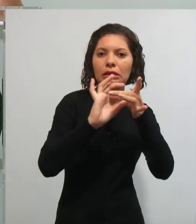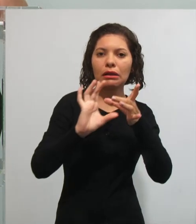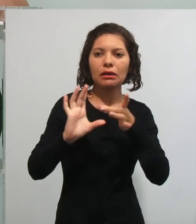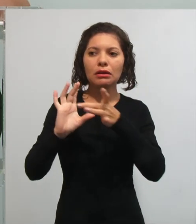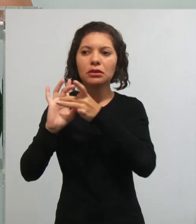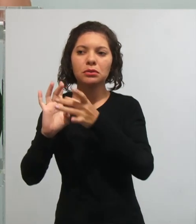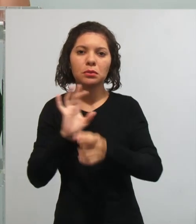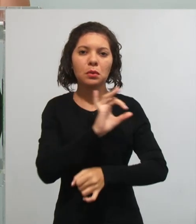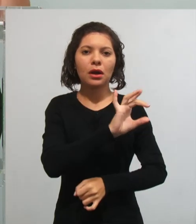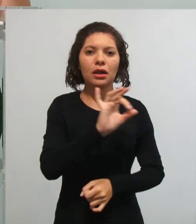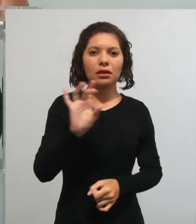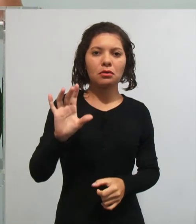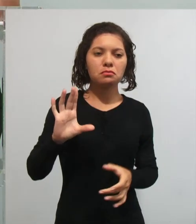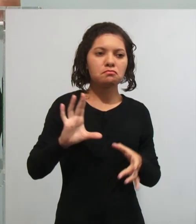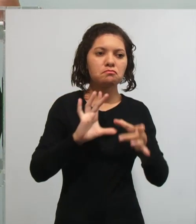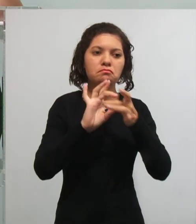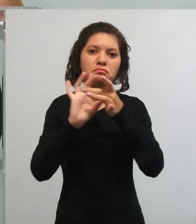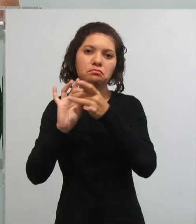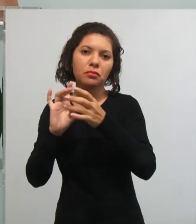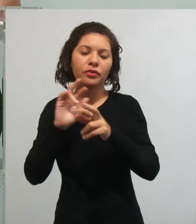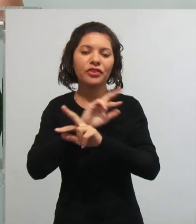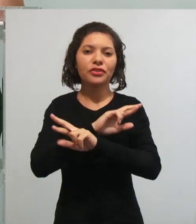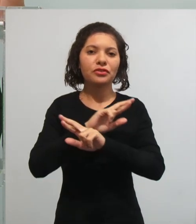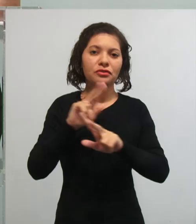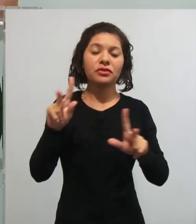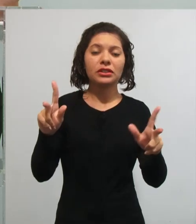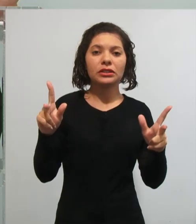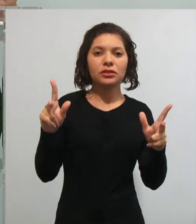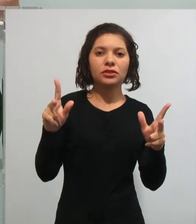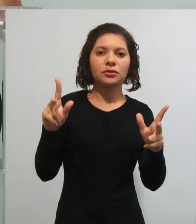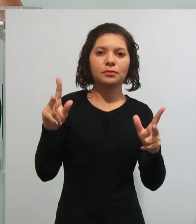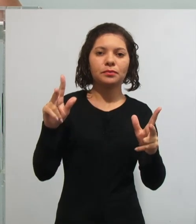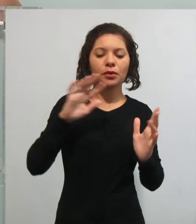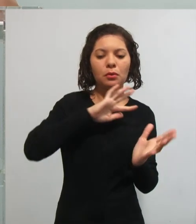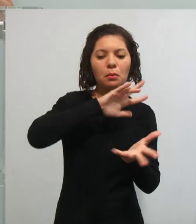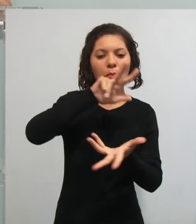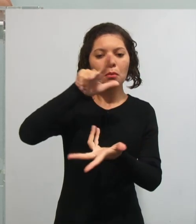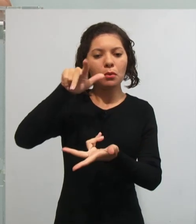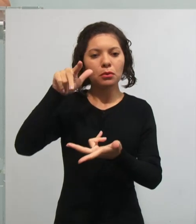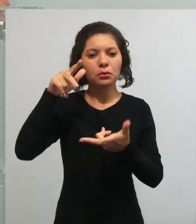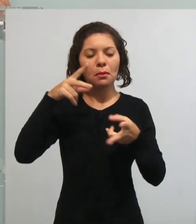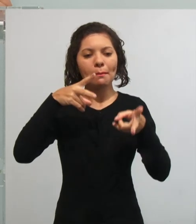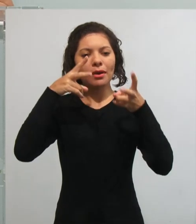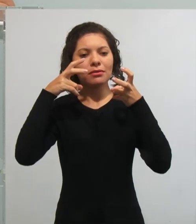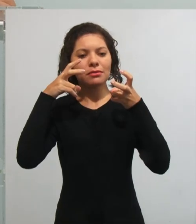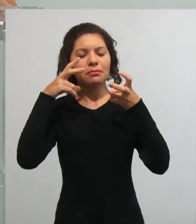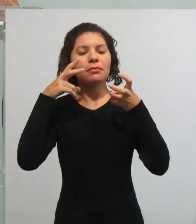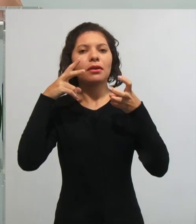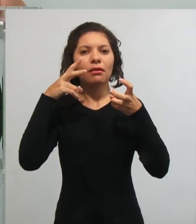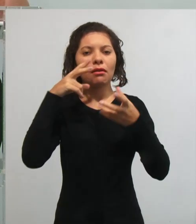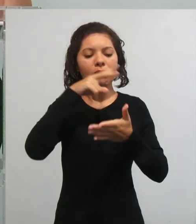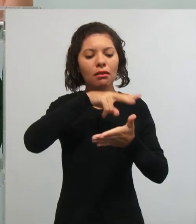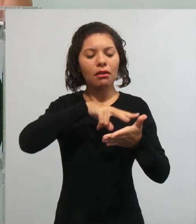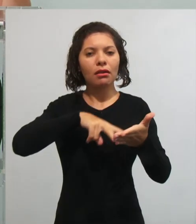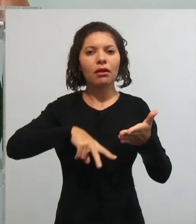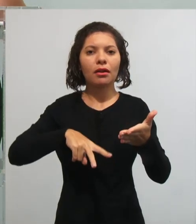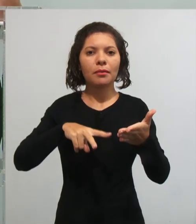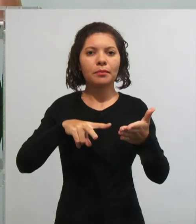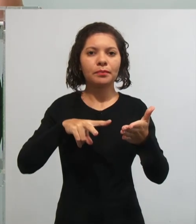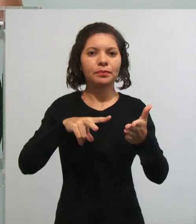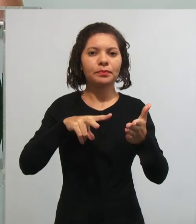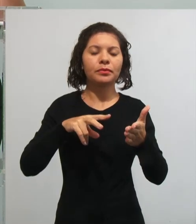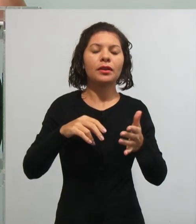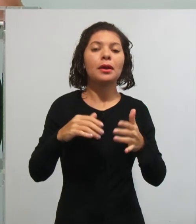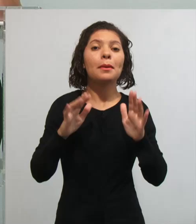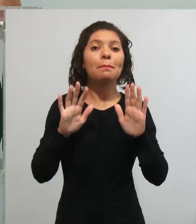linguagens, né? Com diferentes formas de ler o mundo à sua volta, e não apenas do texto escrito, mas é preciso